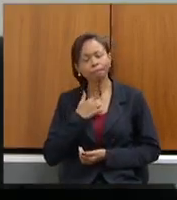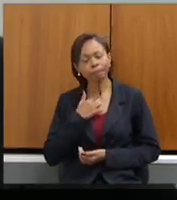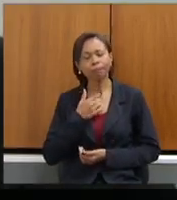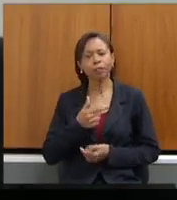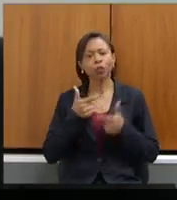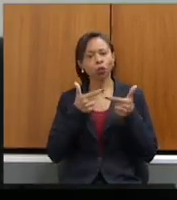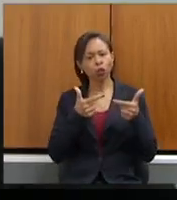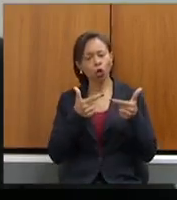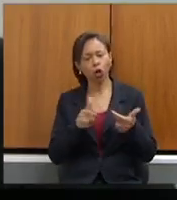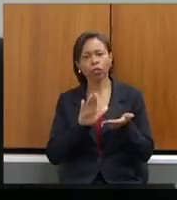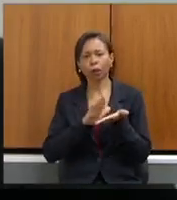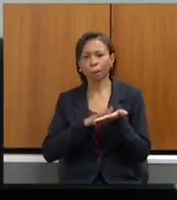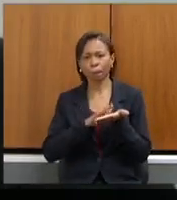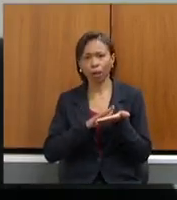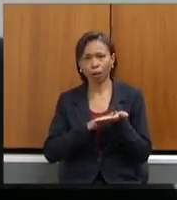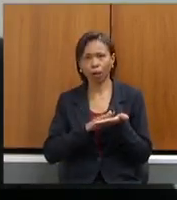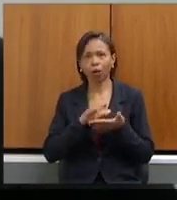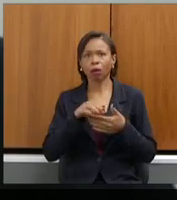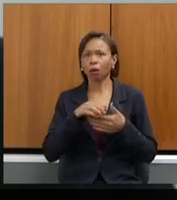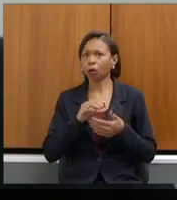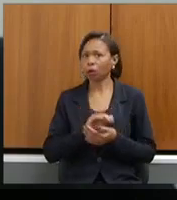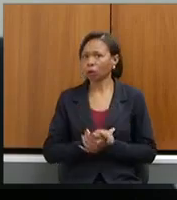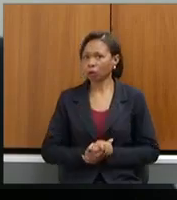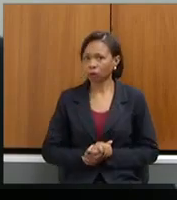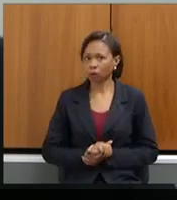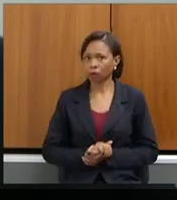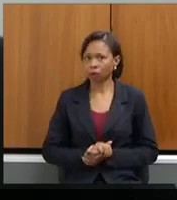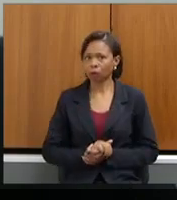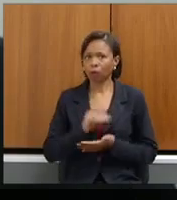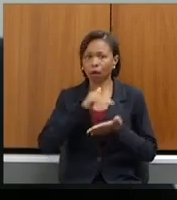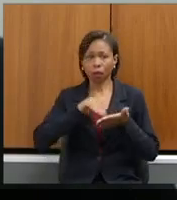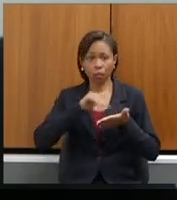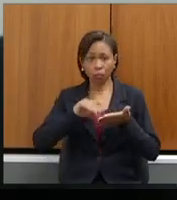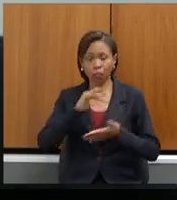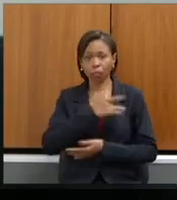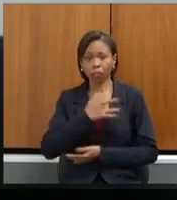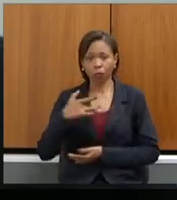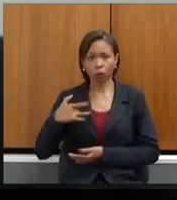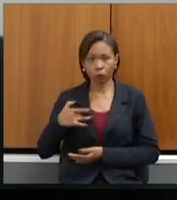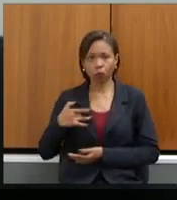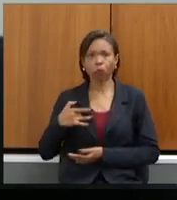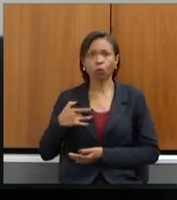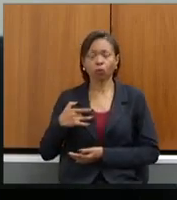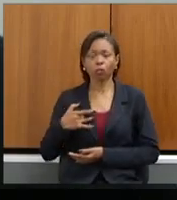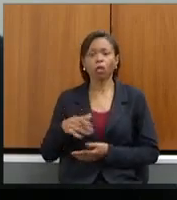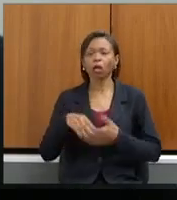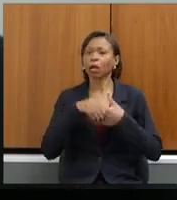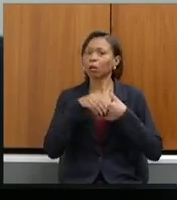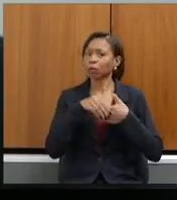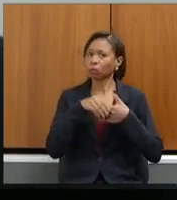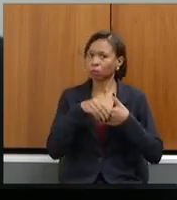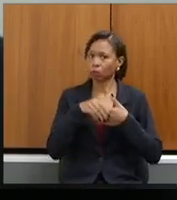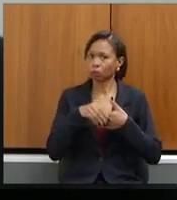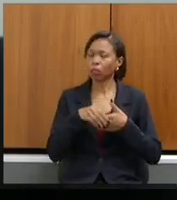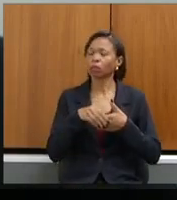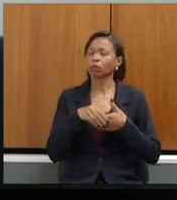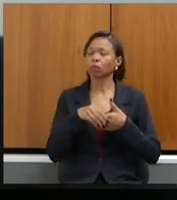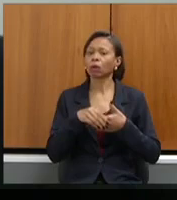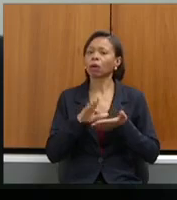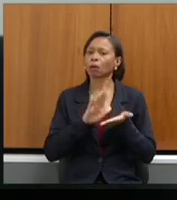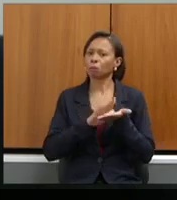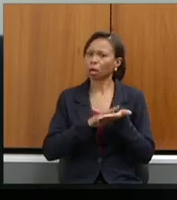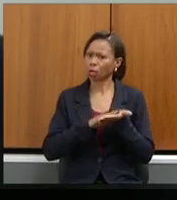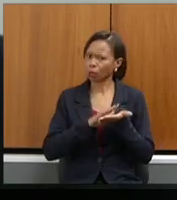Parabéns ao amigo Carlos momento ao Senhor secretário de saúde a quem Saúdo cumprimentando e